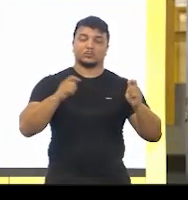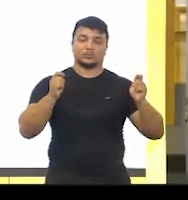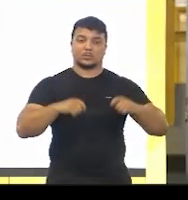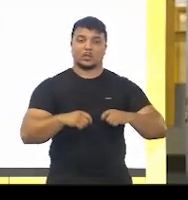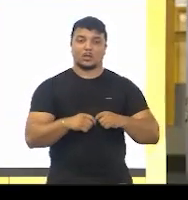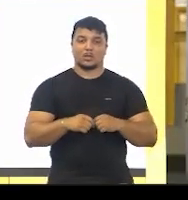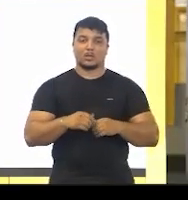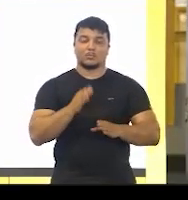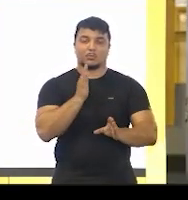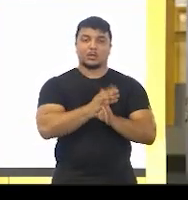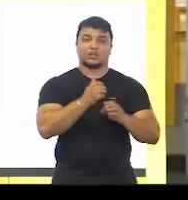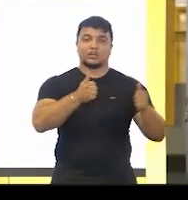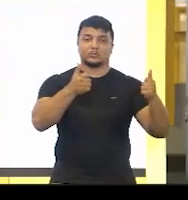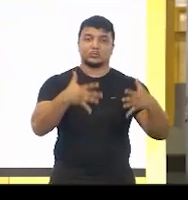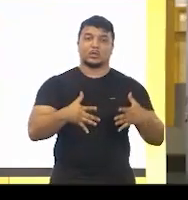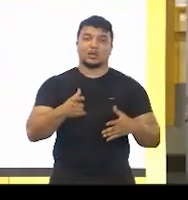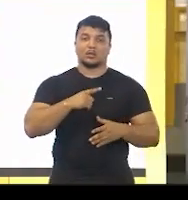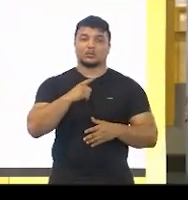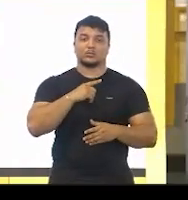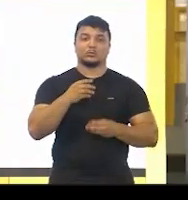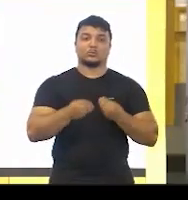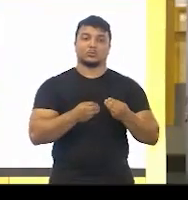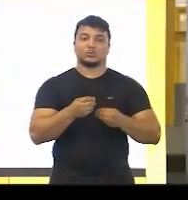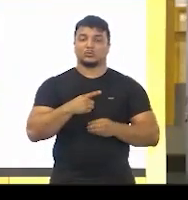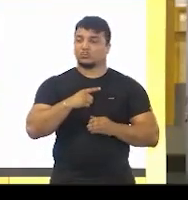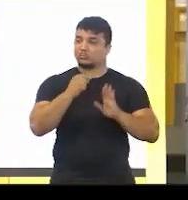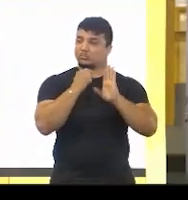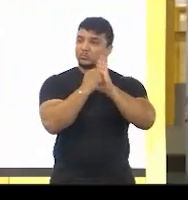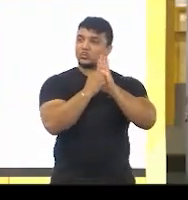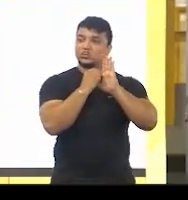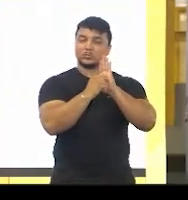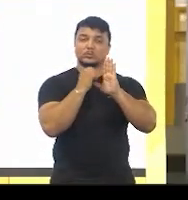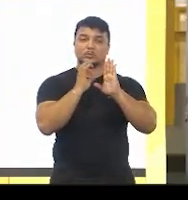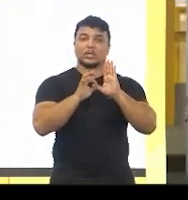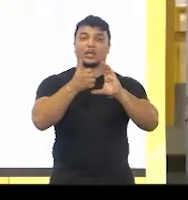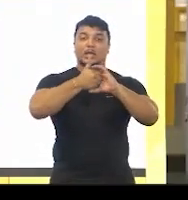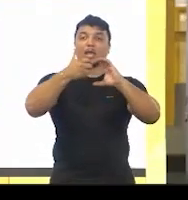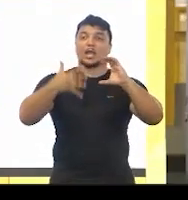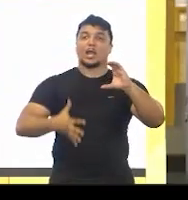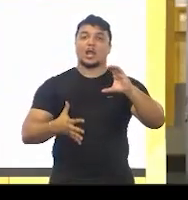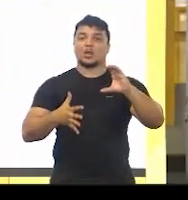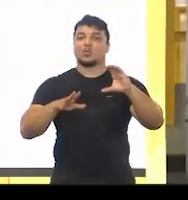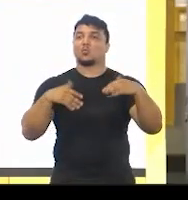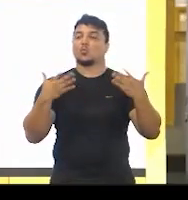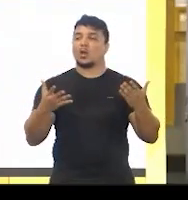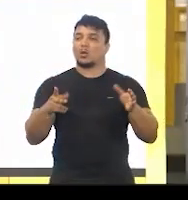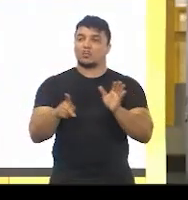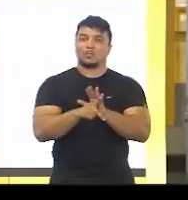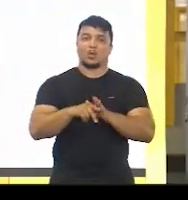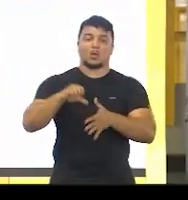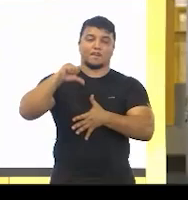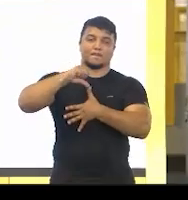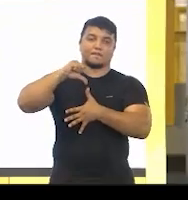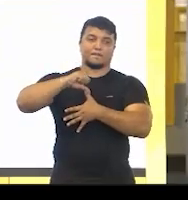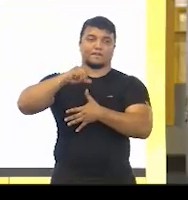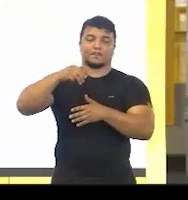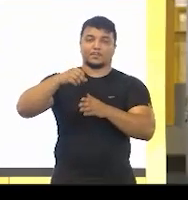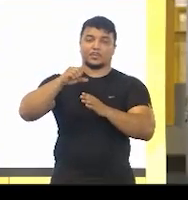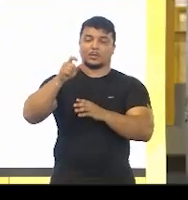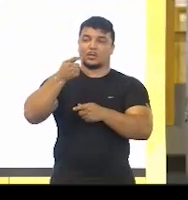mencionado é explicado pela seguinte, grifa aí, ó, característica do